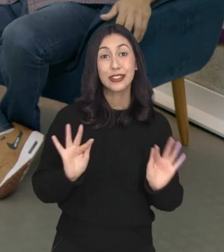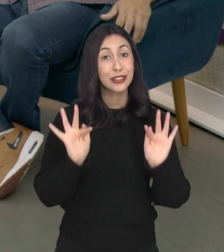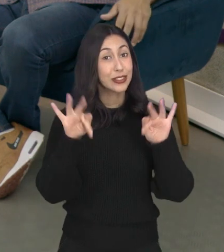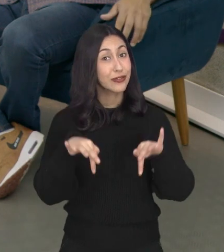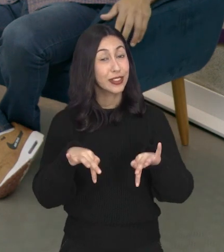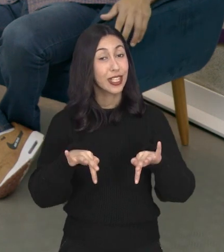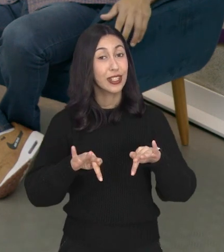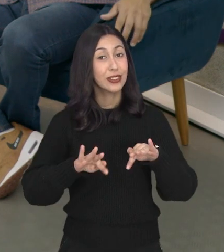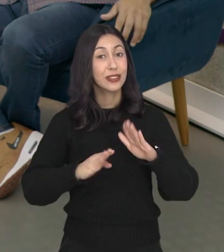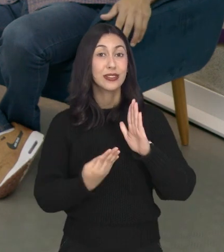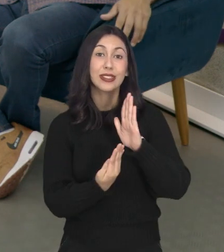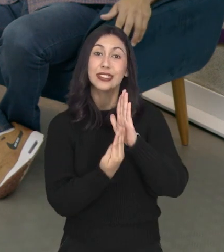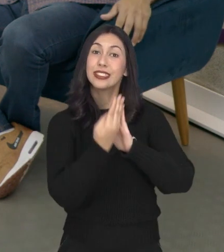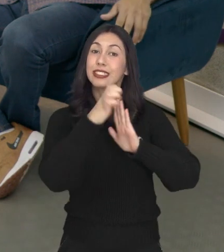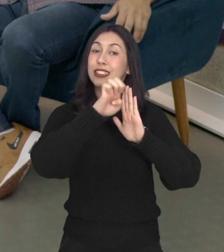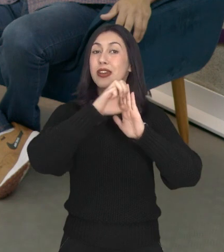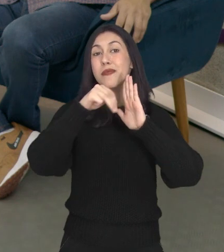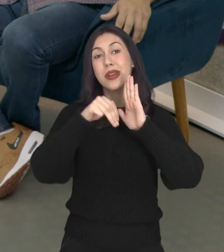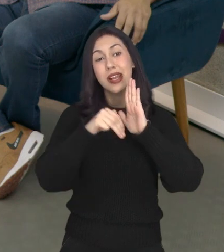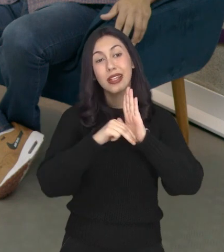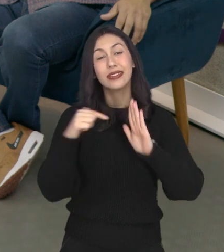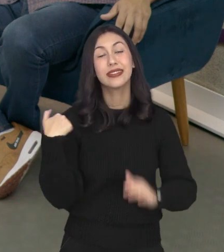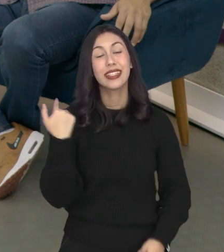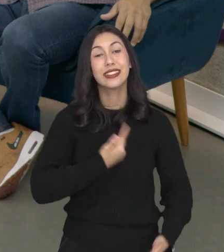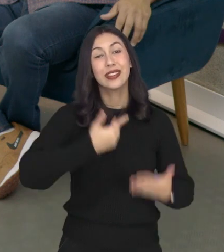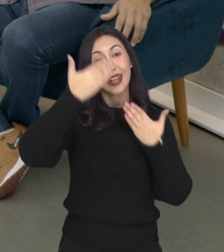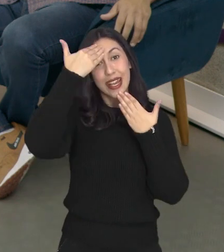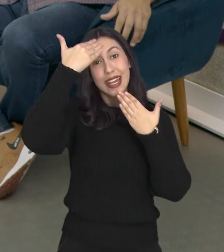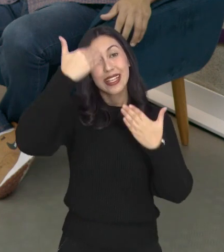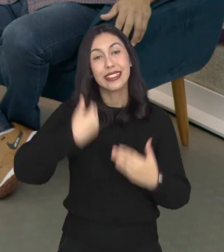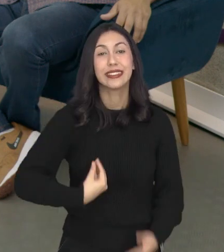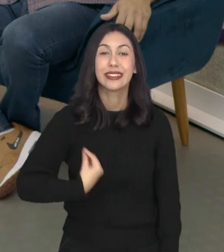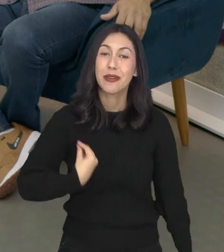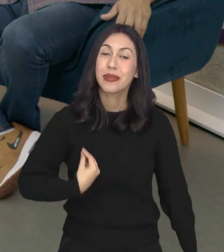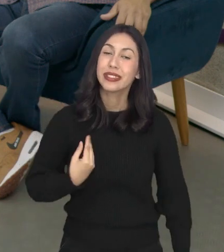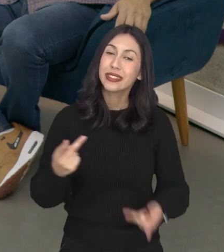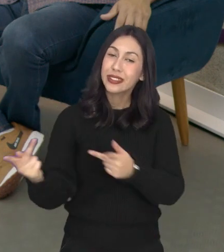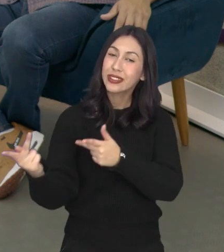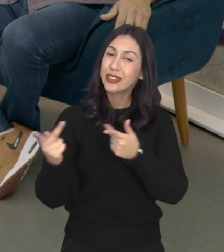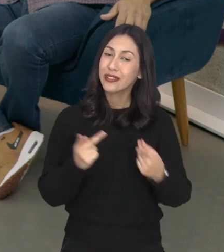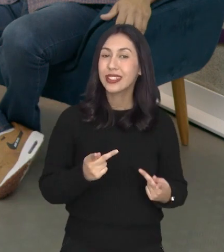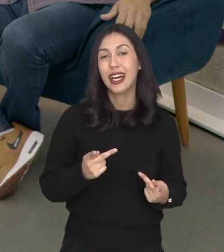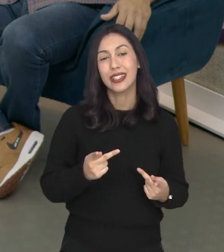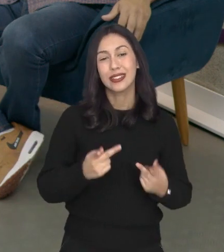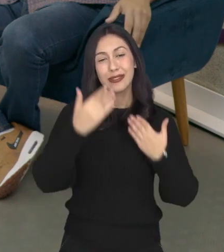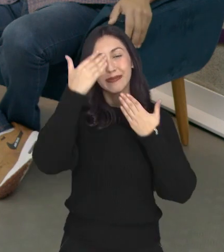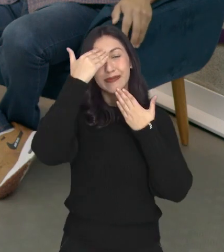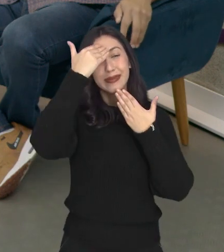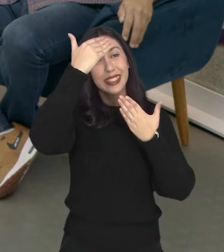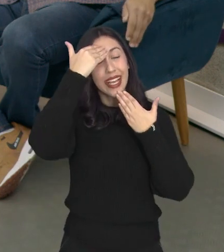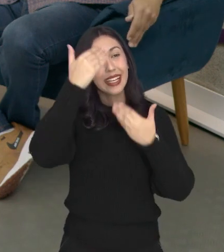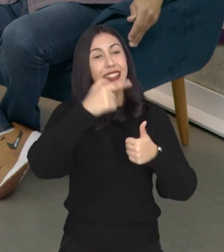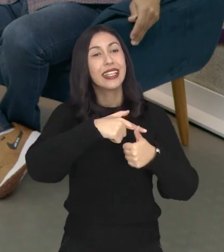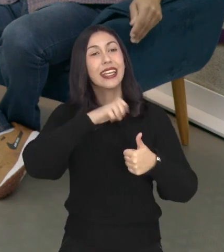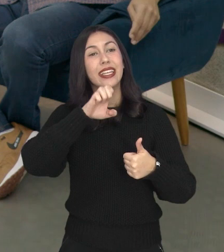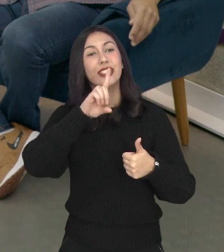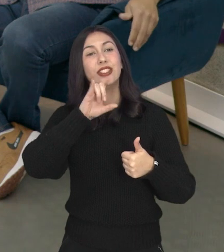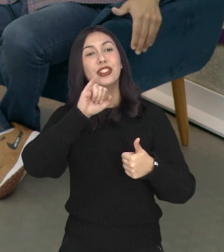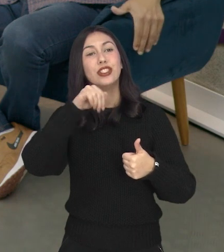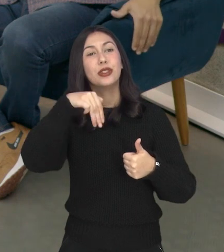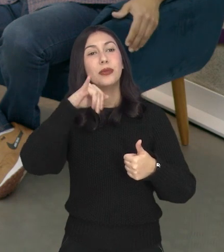aí. Disposição. O final do Estação Mercado de hoje, a gente agradece a presença dos nossos convidados. Muito